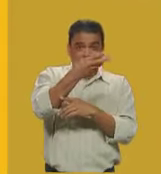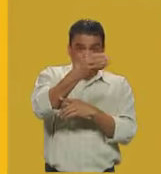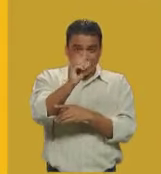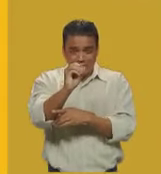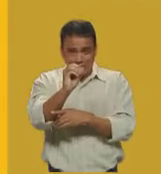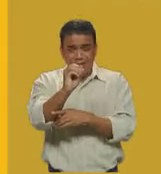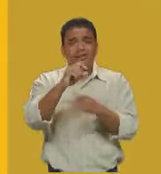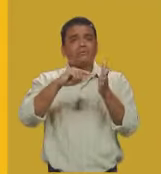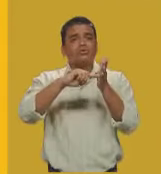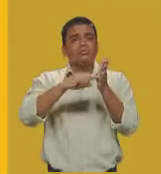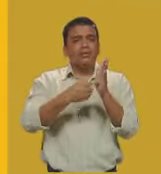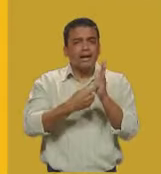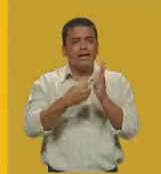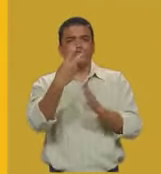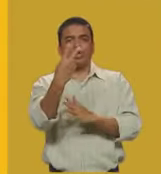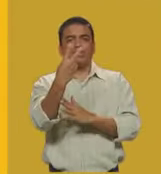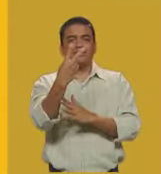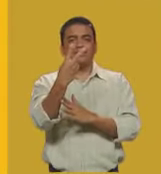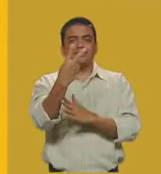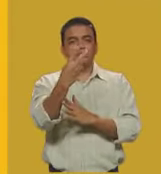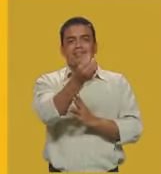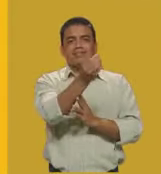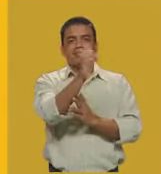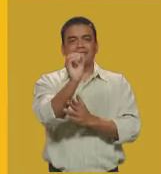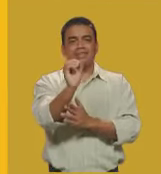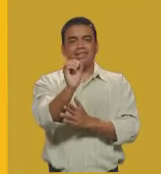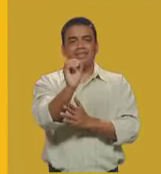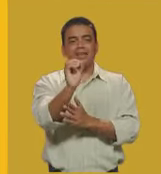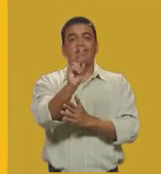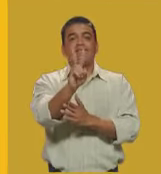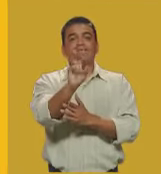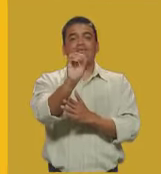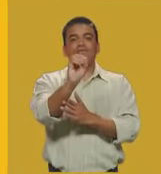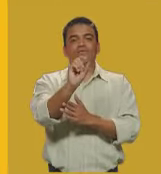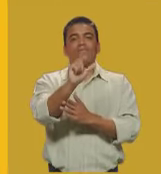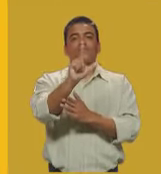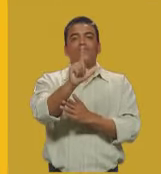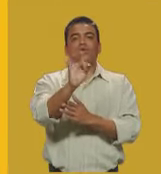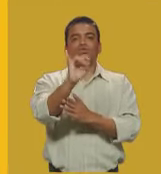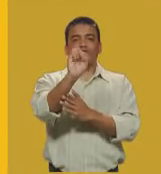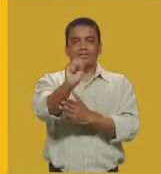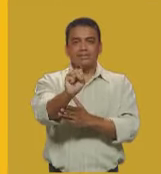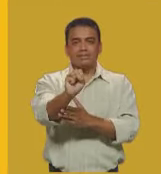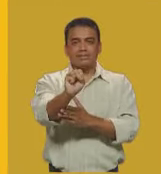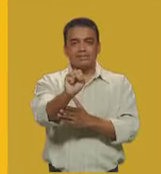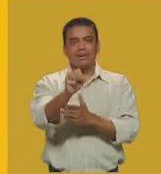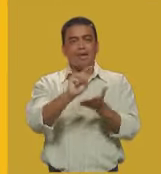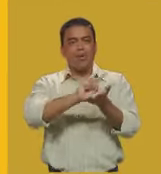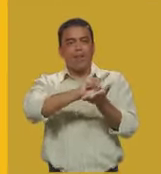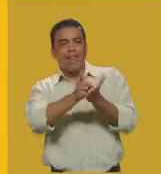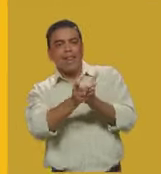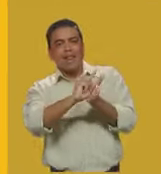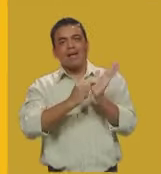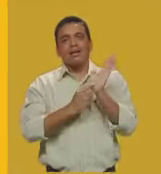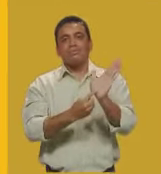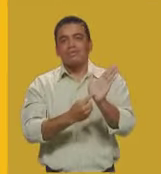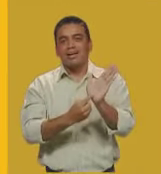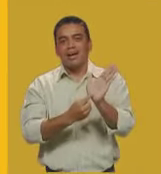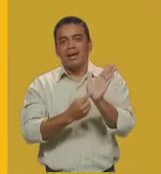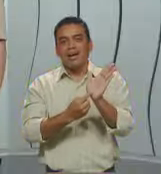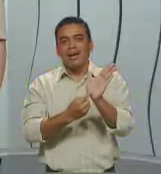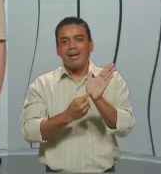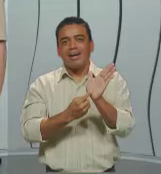que é 2. 30 vezes 2, 60 volts. Então, essa vai ser a leitura do meu amperímetro e essa vai ser a leitura